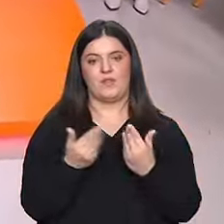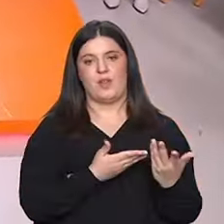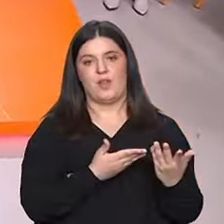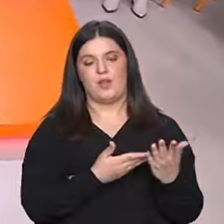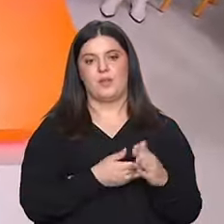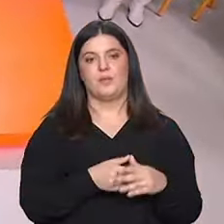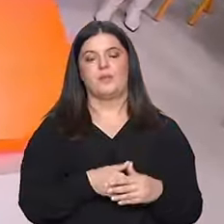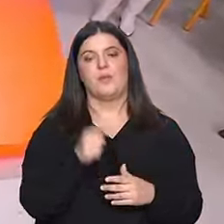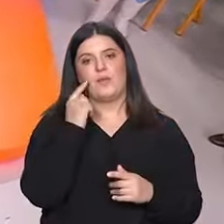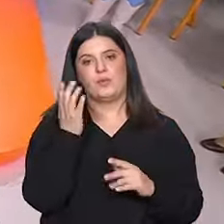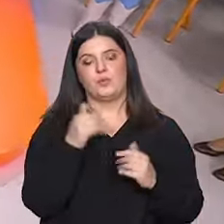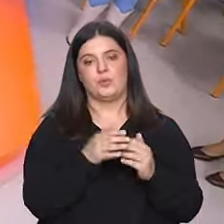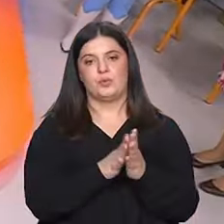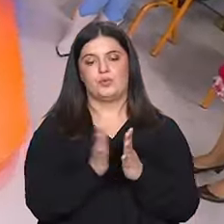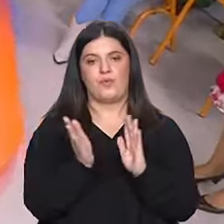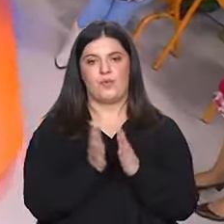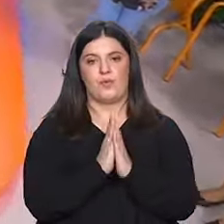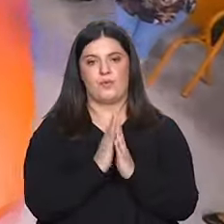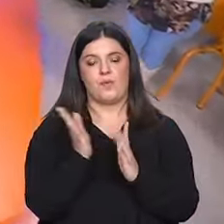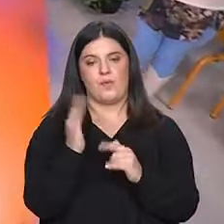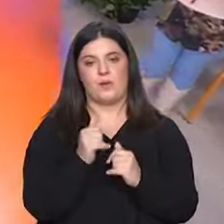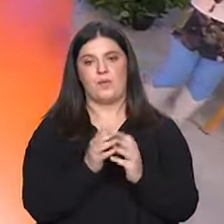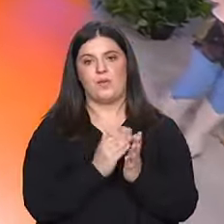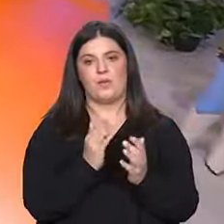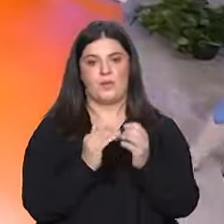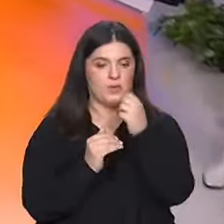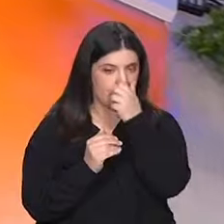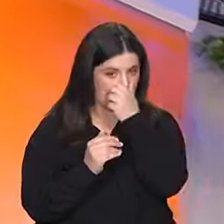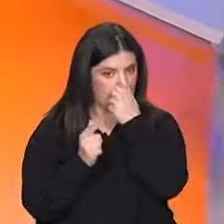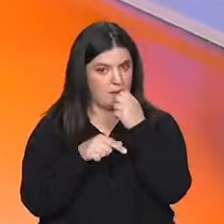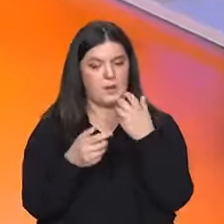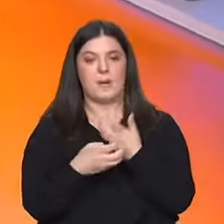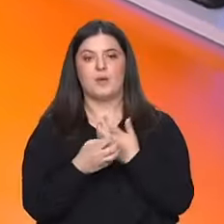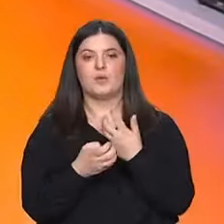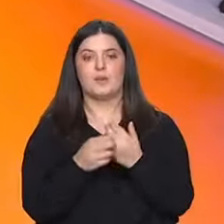Podem vir todos, por favor. Podem vir todos. Podem vir para aqui para a cozinha.